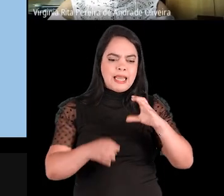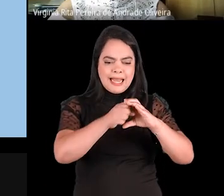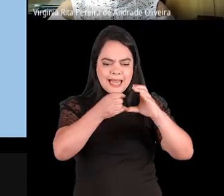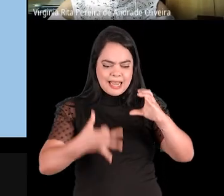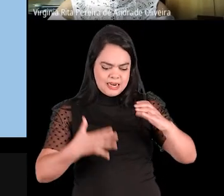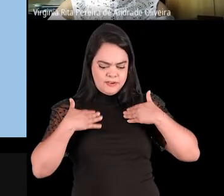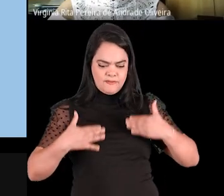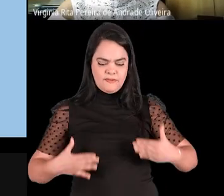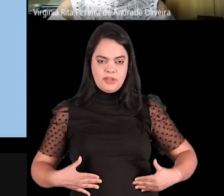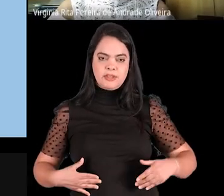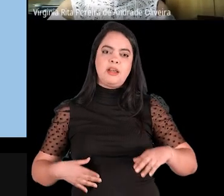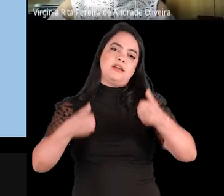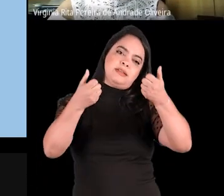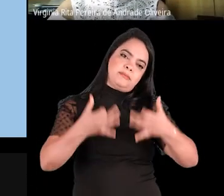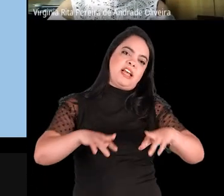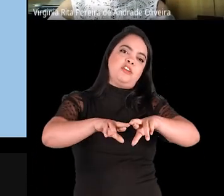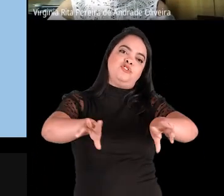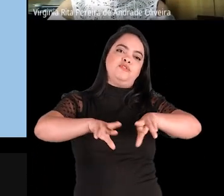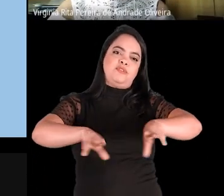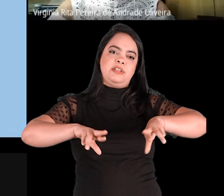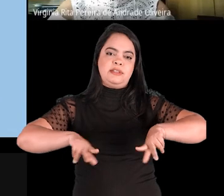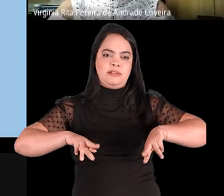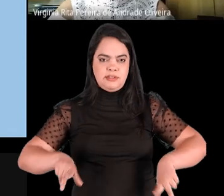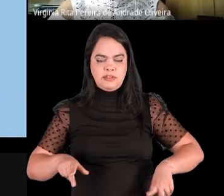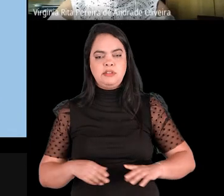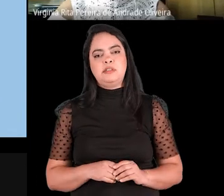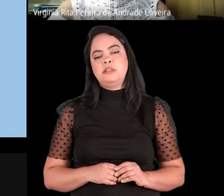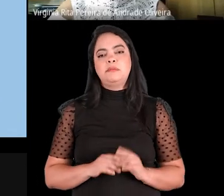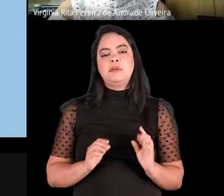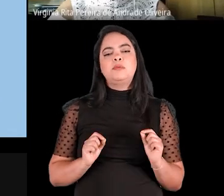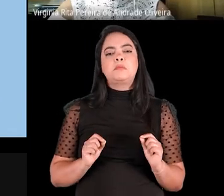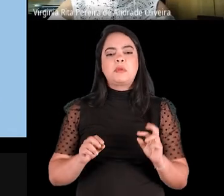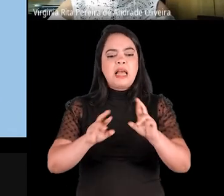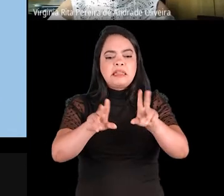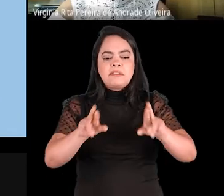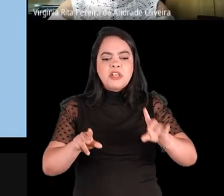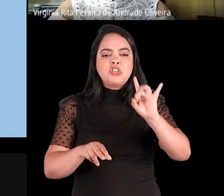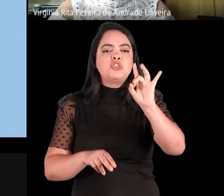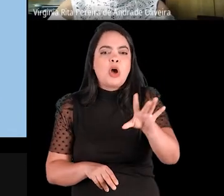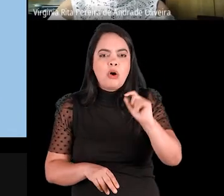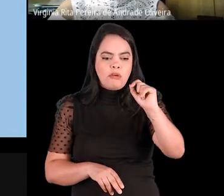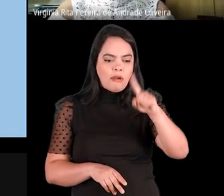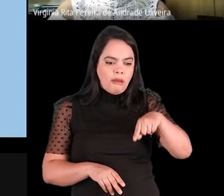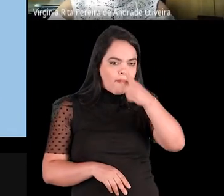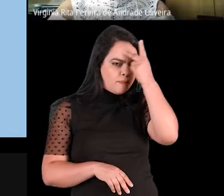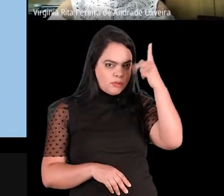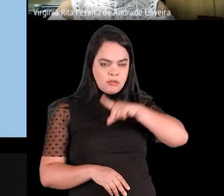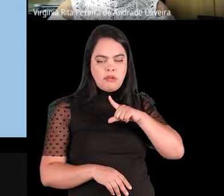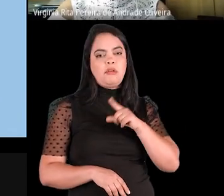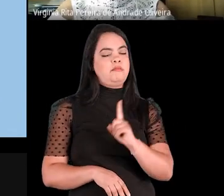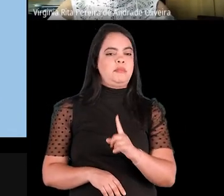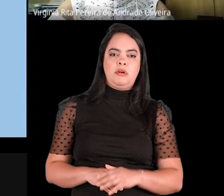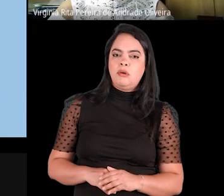da diversidade. Mas a diversidade, por si só, ela não define o sujeito, né? A diversidade é algo